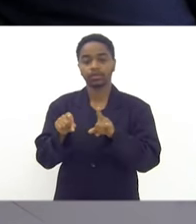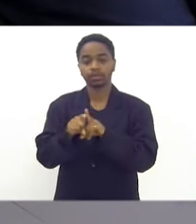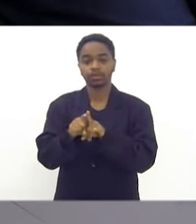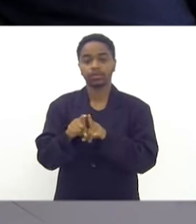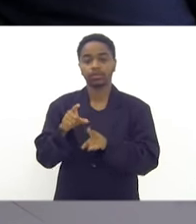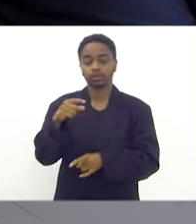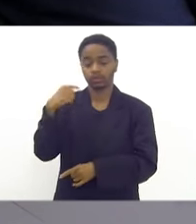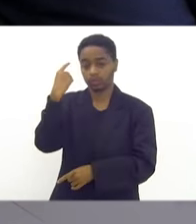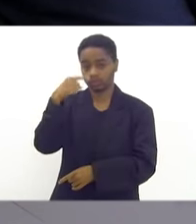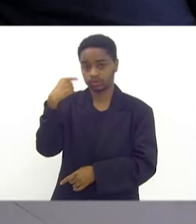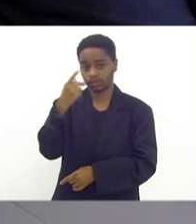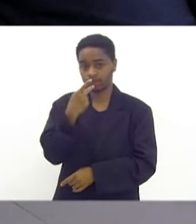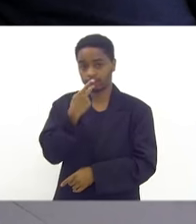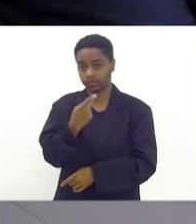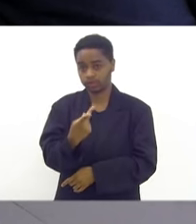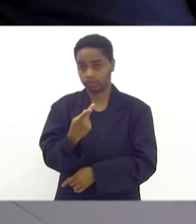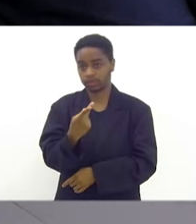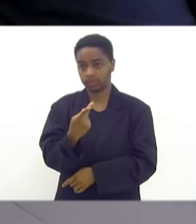União